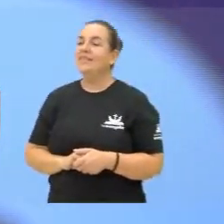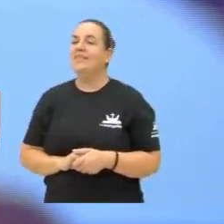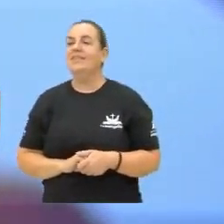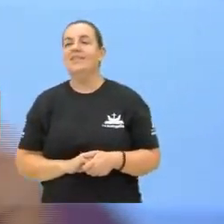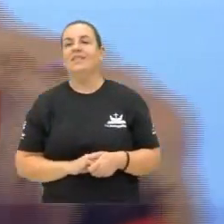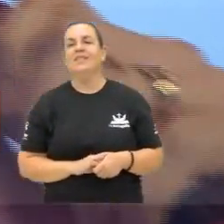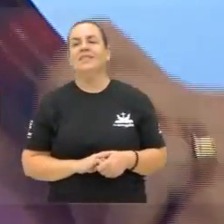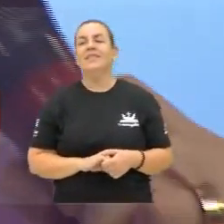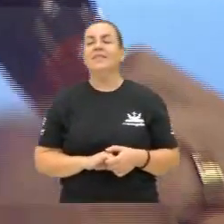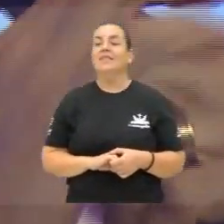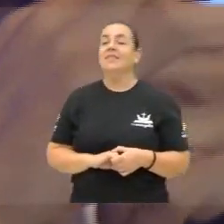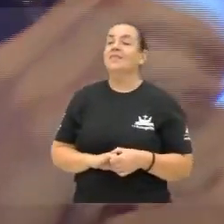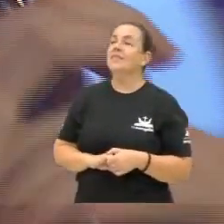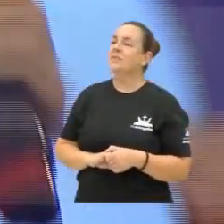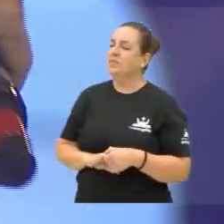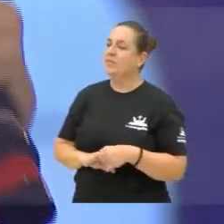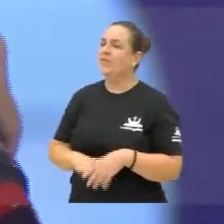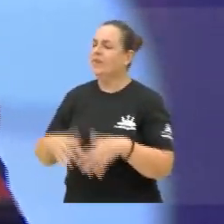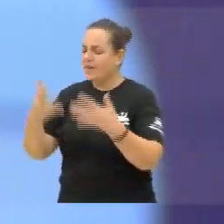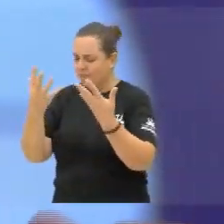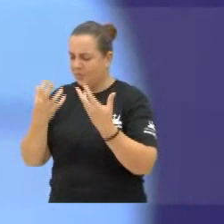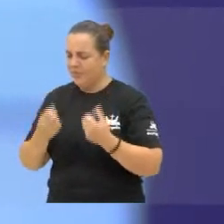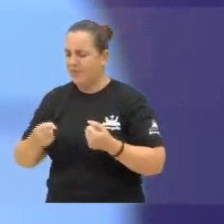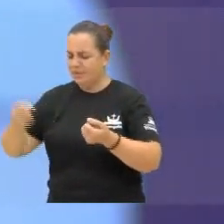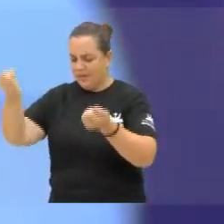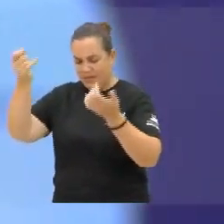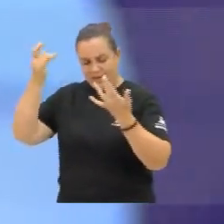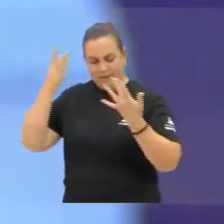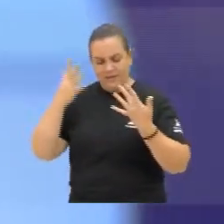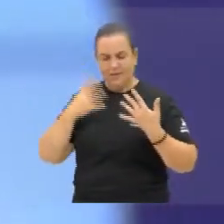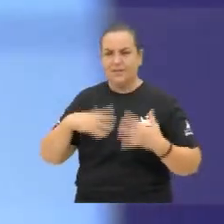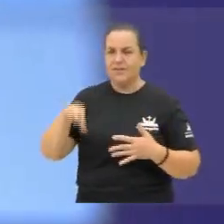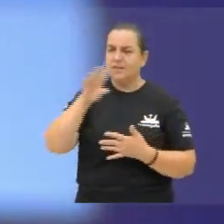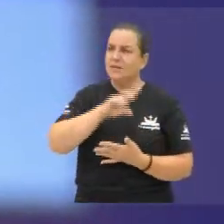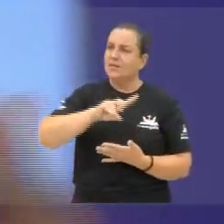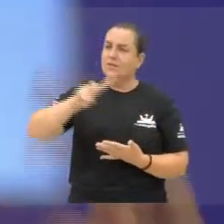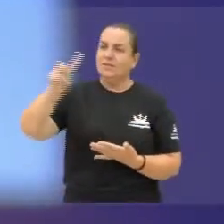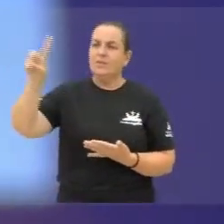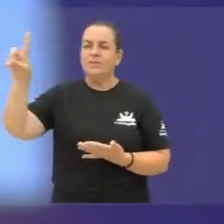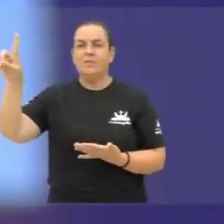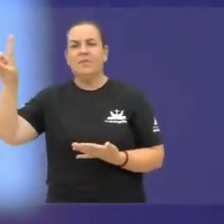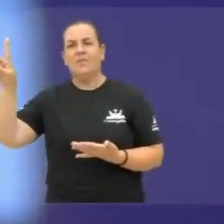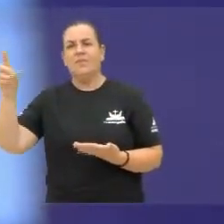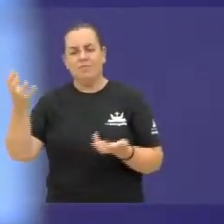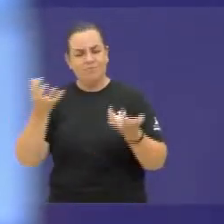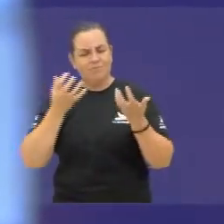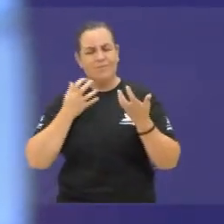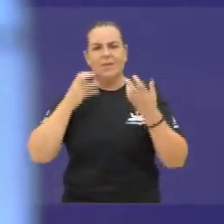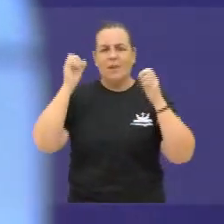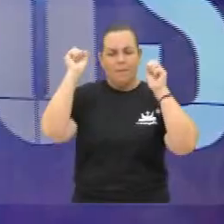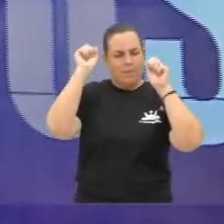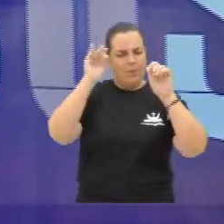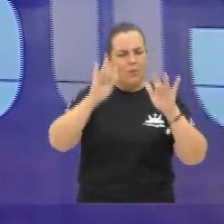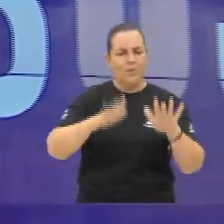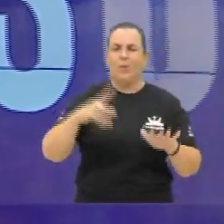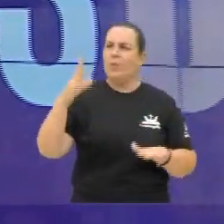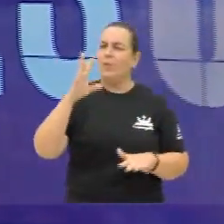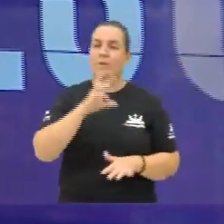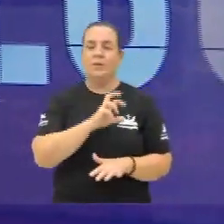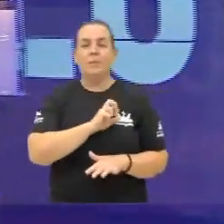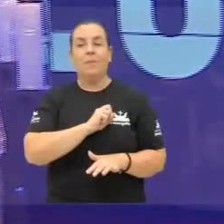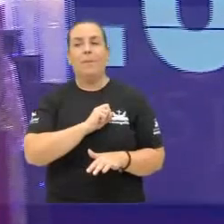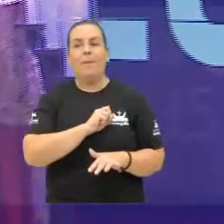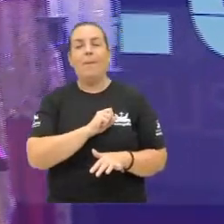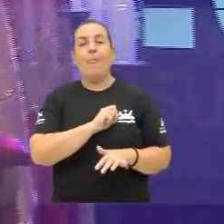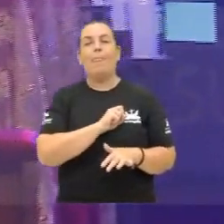Toma posse da graça de Deus, toma posse da minha graça, e eu quero a bênção desse amor. Num